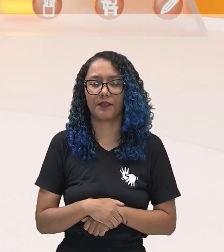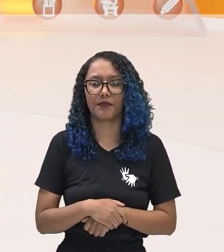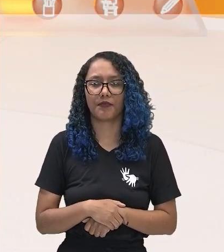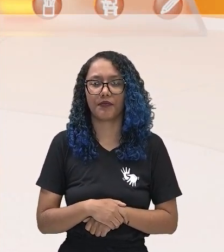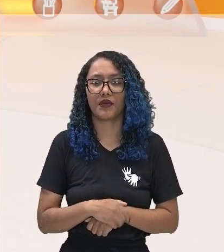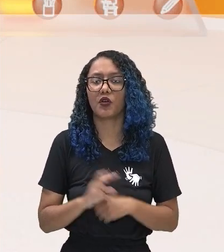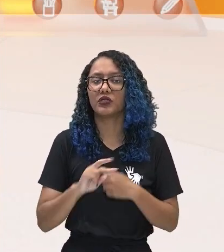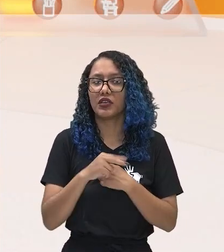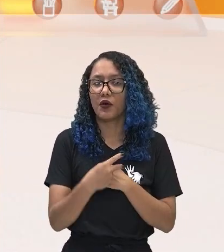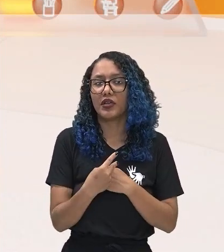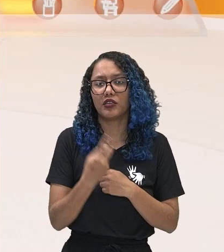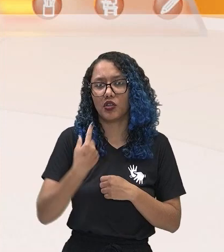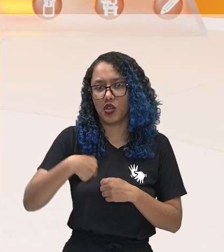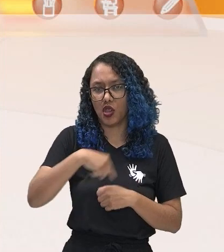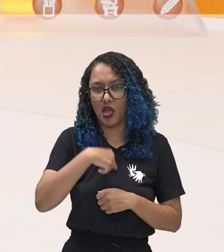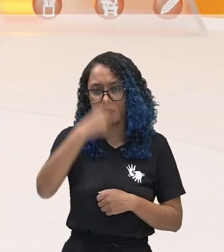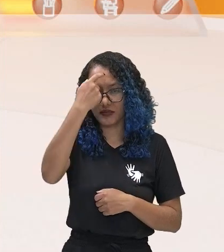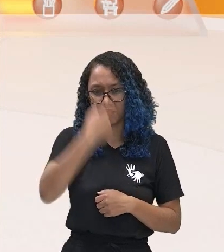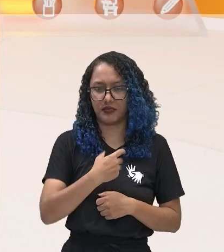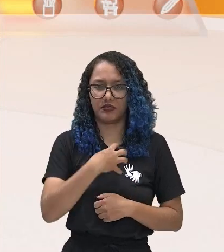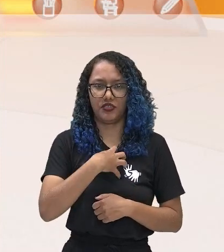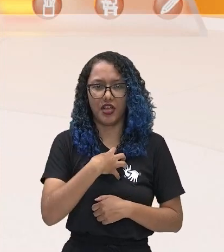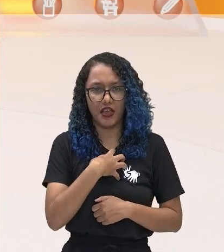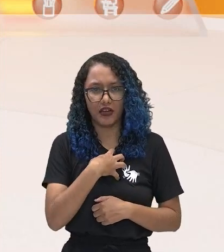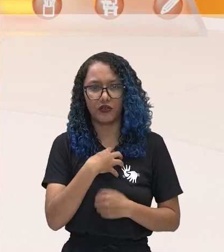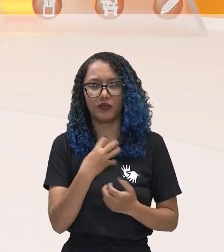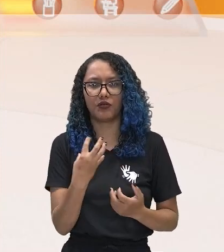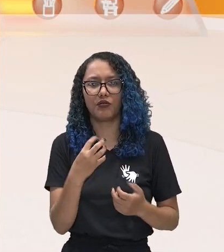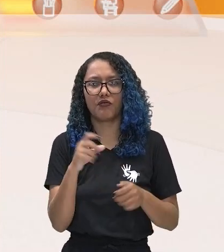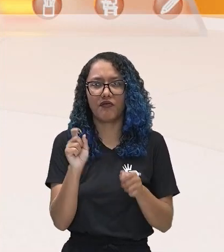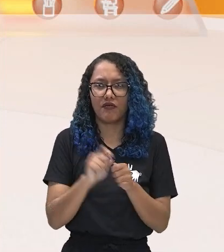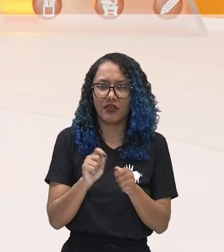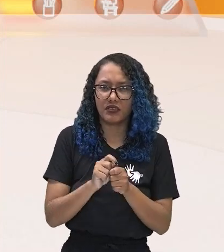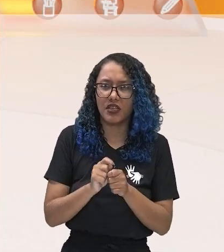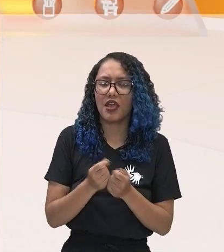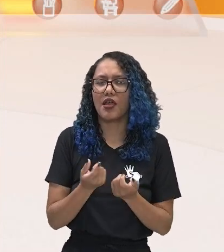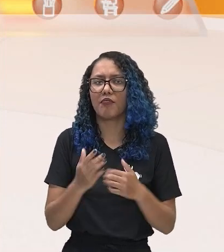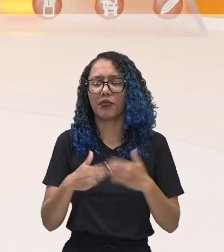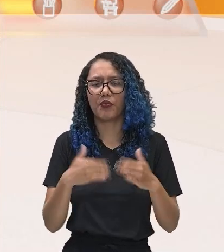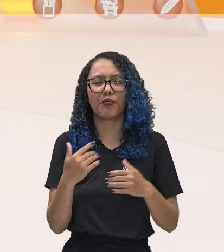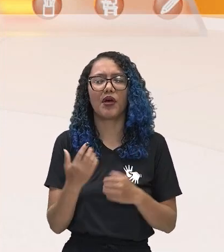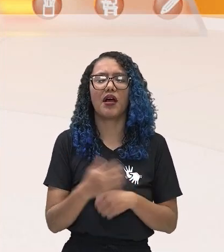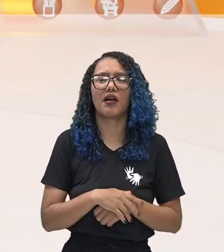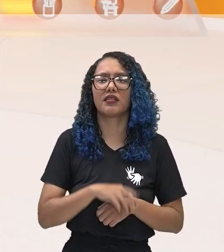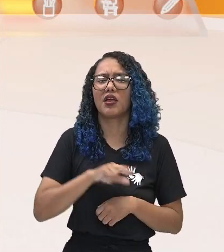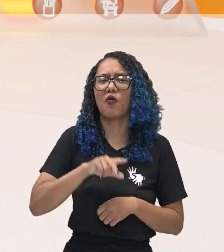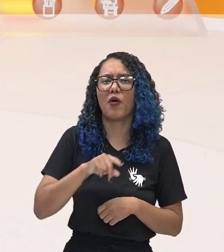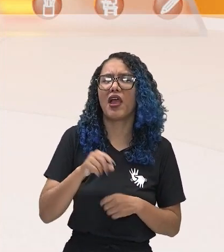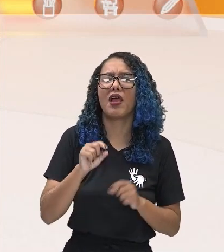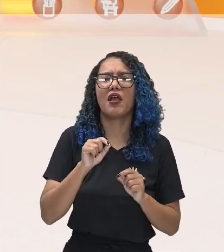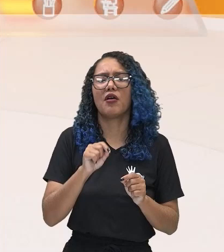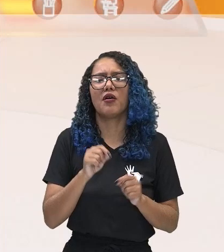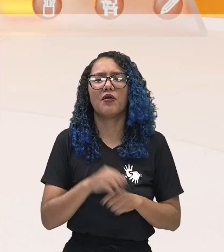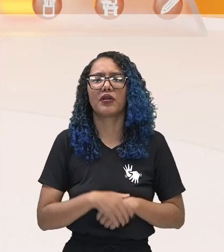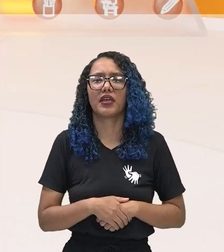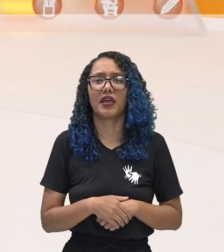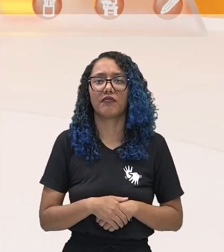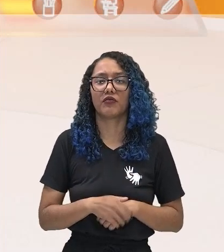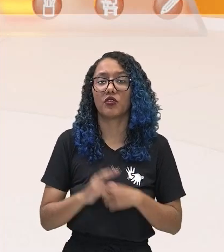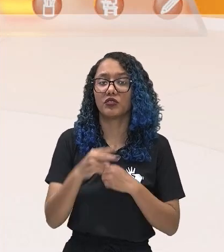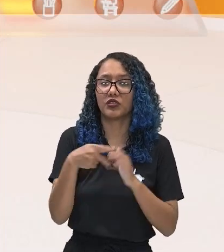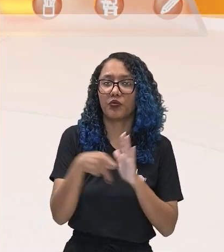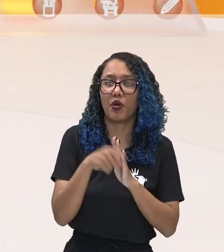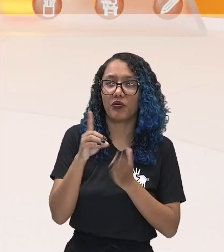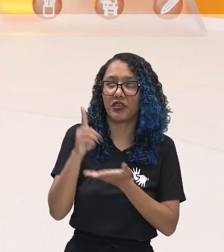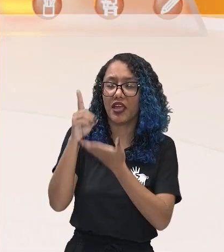nossa criação, do destino, da divindade. Eu não posso botar a culpa em Deus, dizer, foi Deus